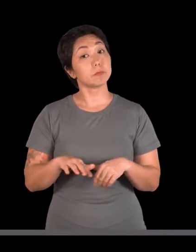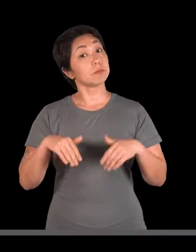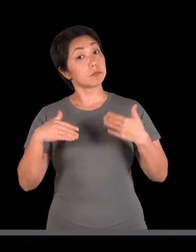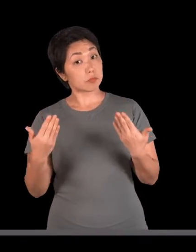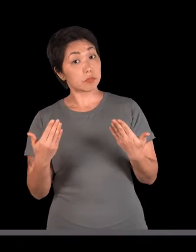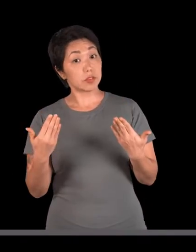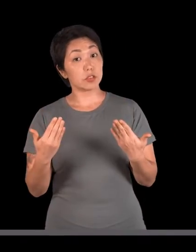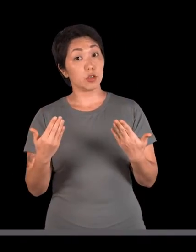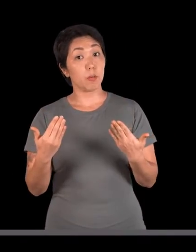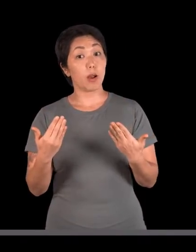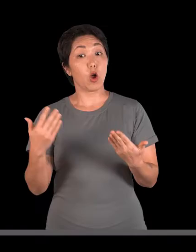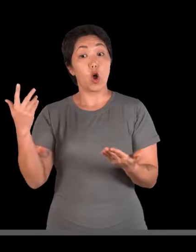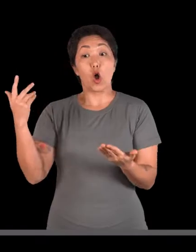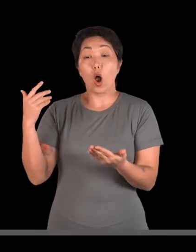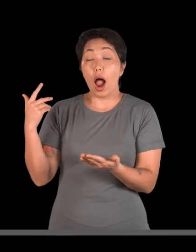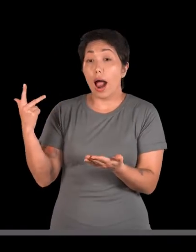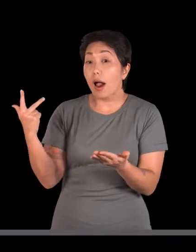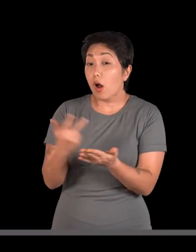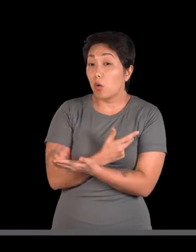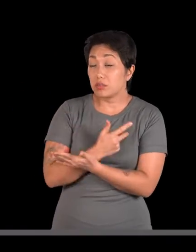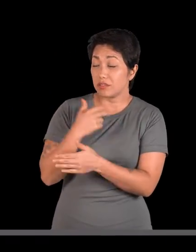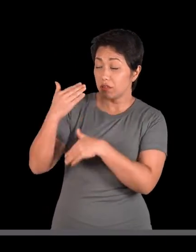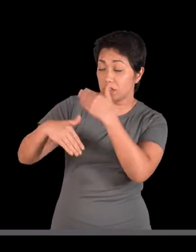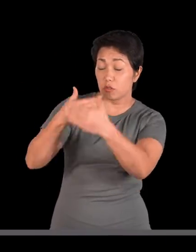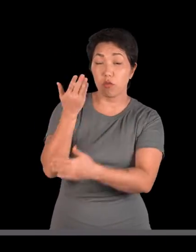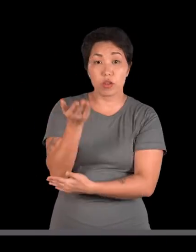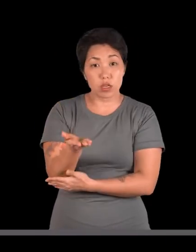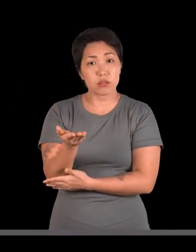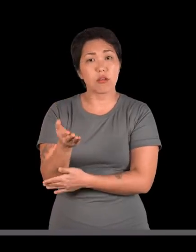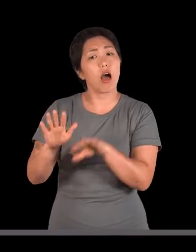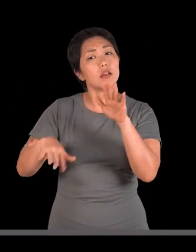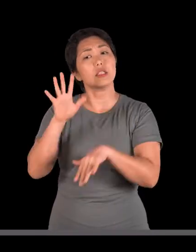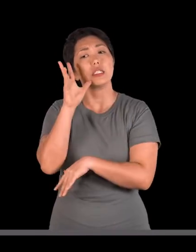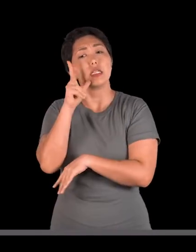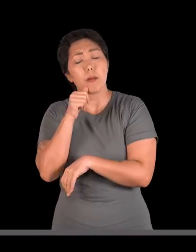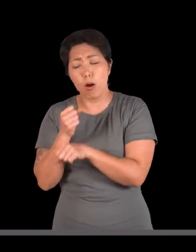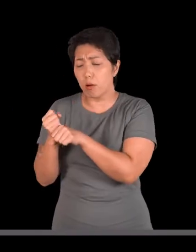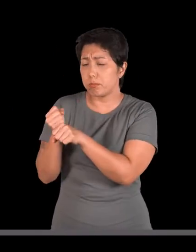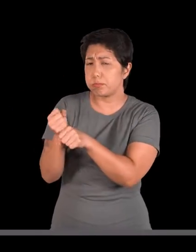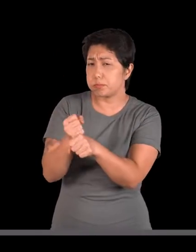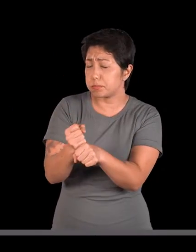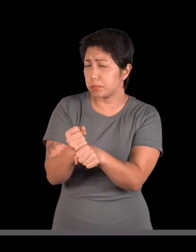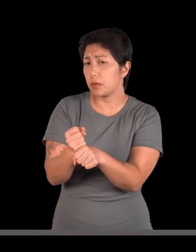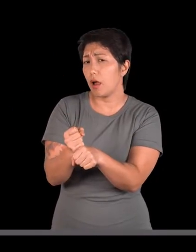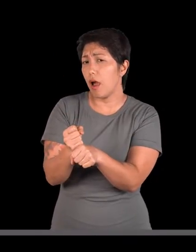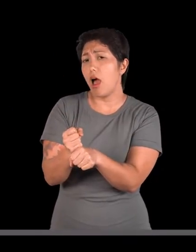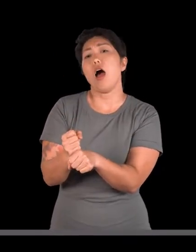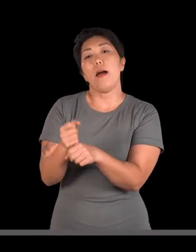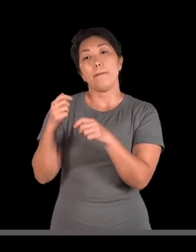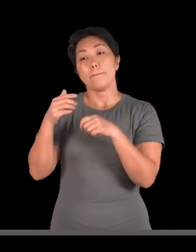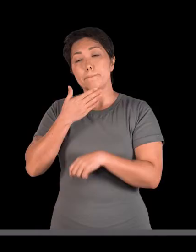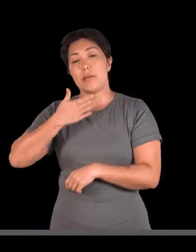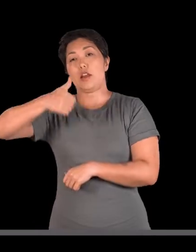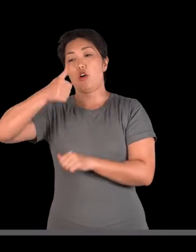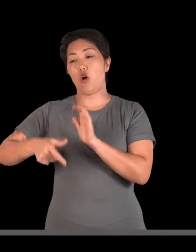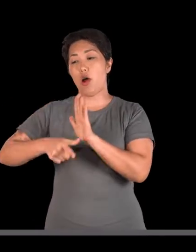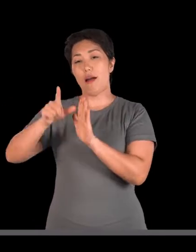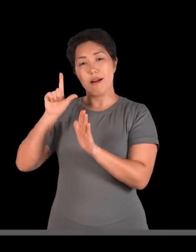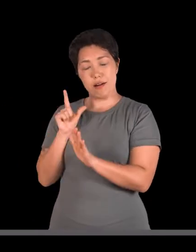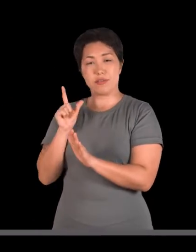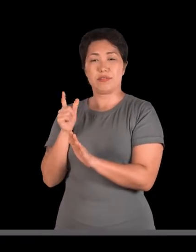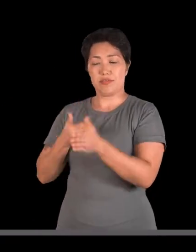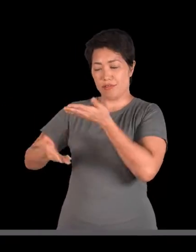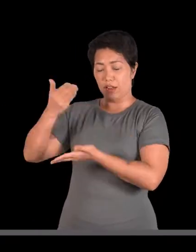para chegar-se a desenvolver isso, podem levar até anos. Então, iniciando esse tratamento o quanto antes é o ideal. E aí você vai pensar assim,